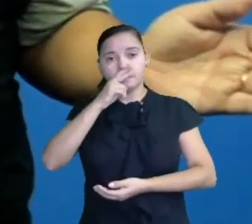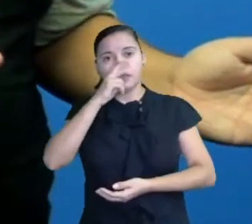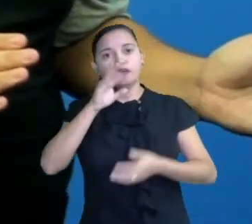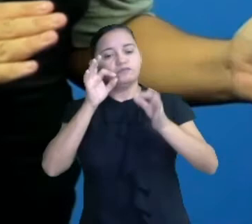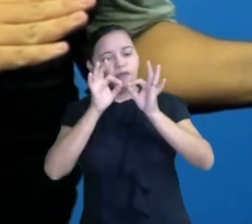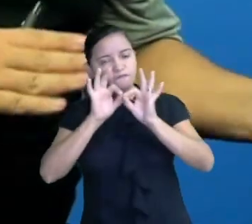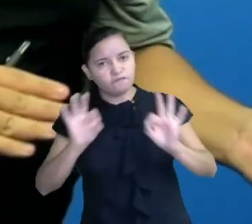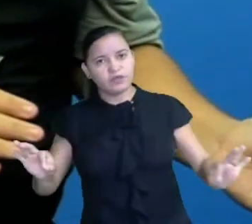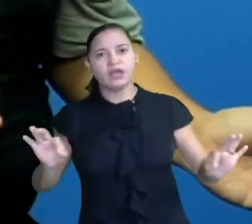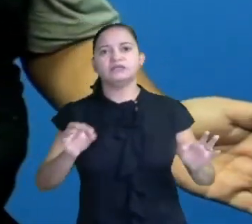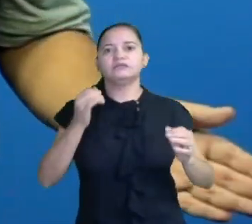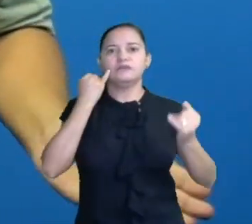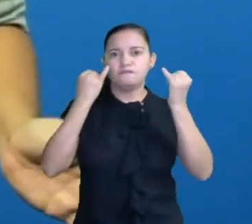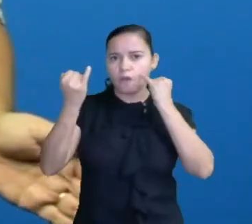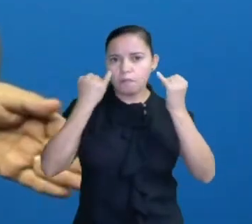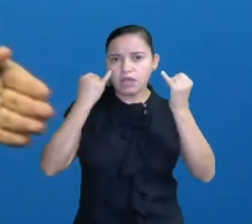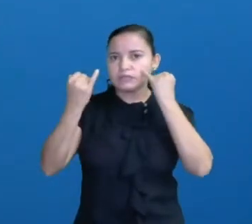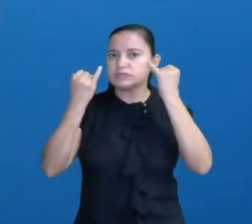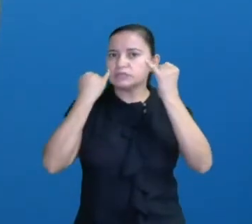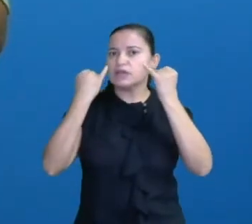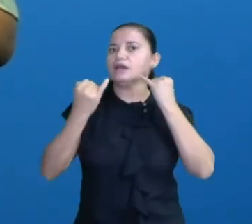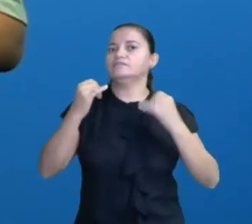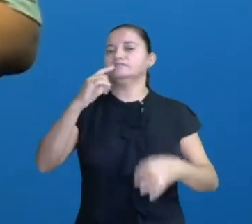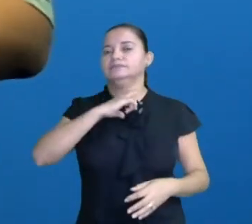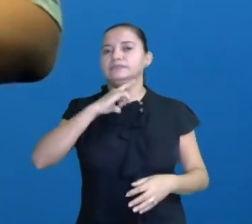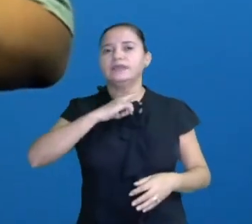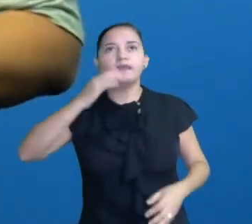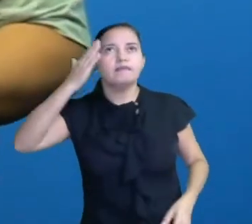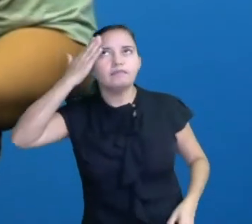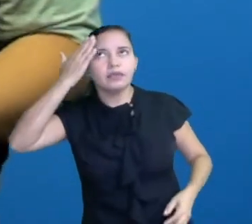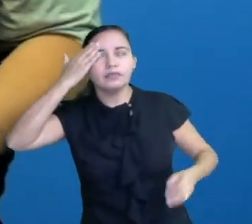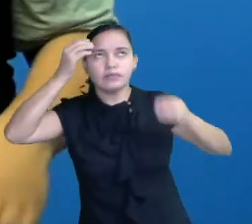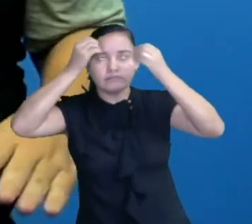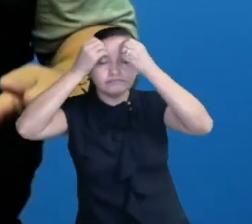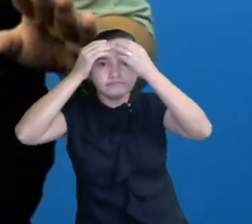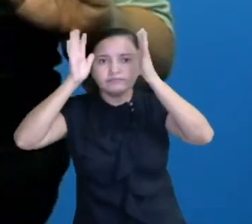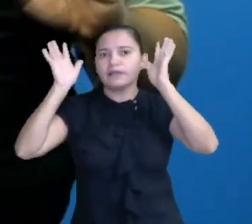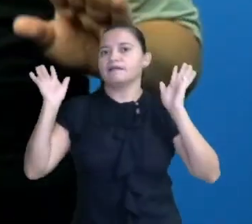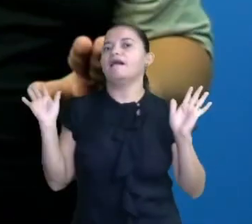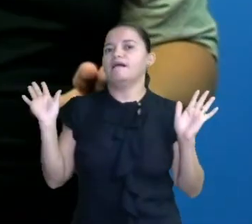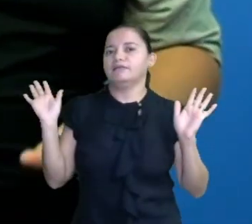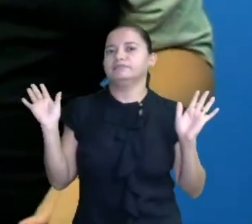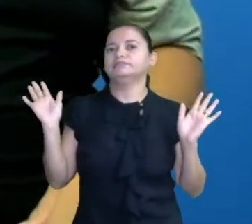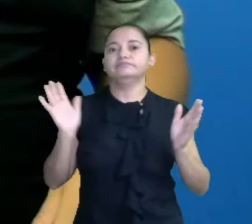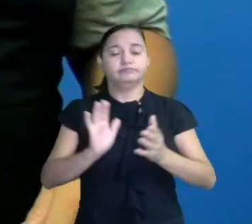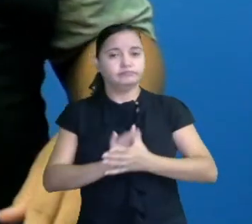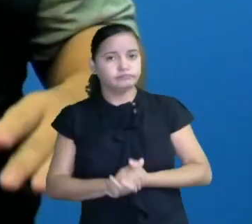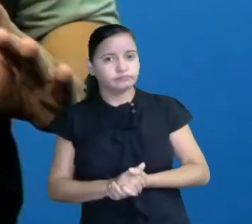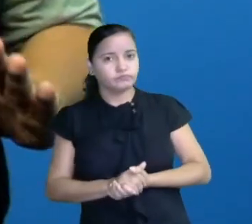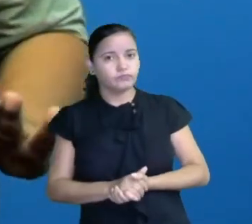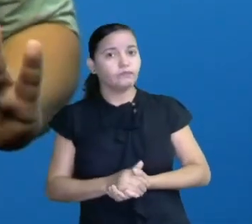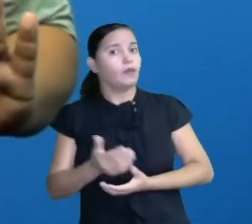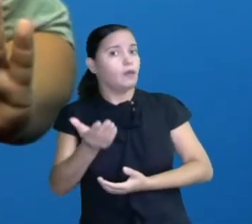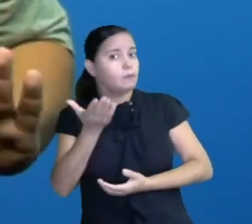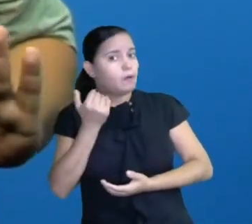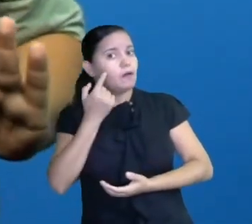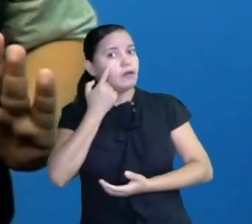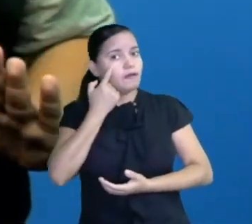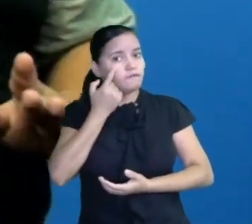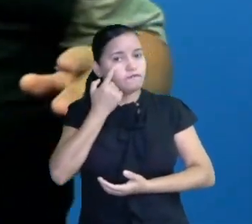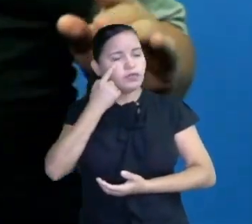ela vai ter informações explícitas e implícitas. Deixando bem claro, vamos ver no